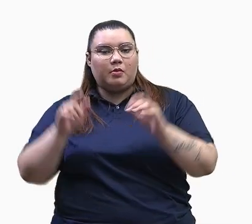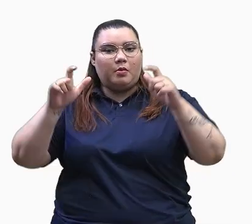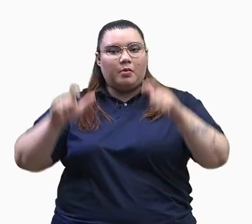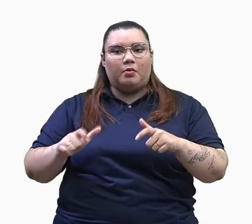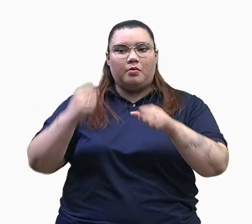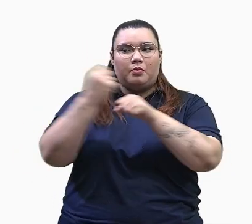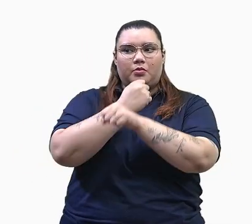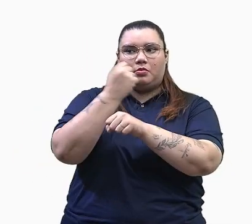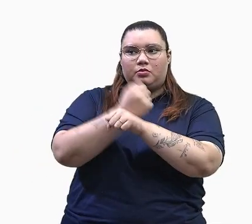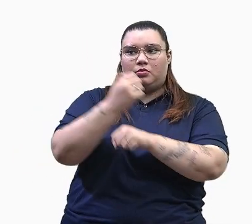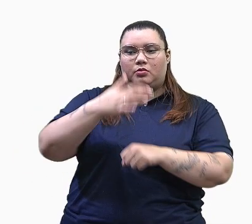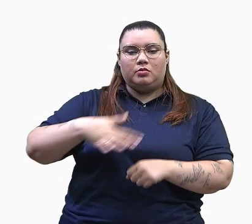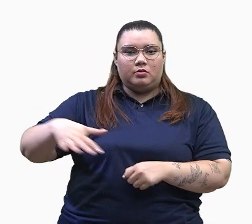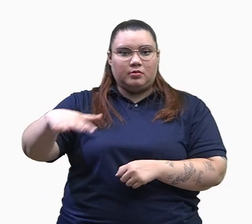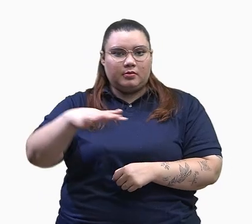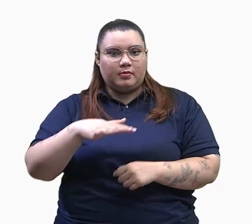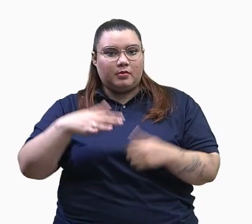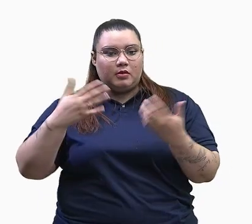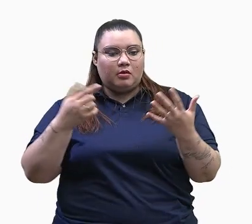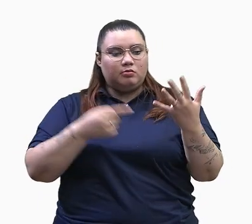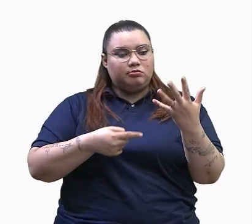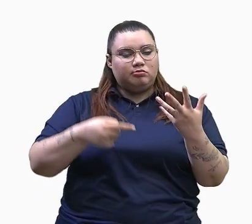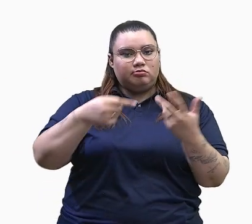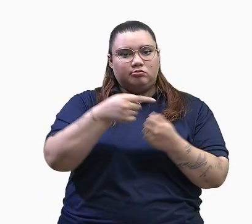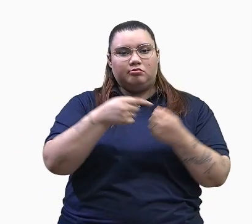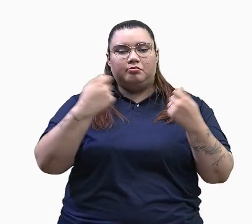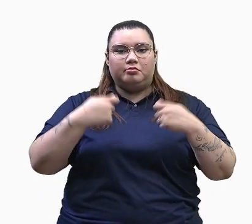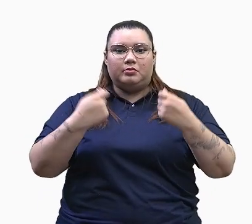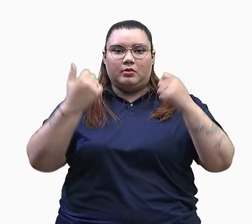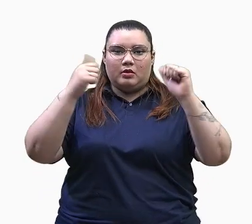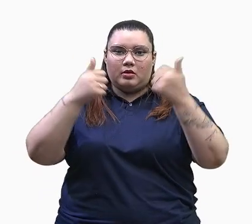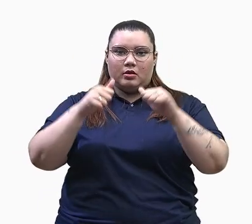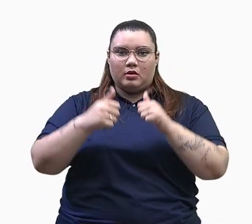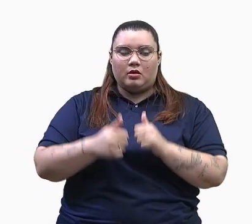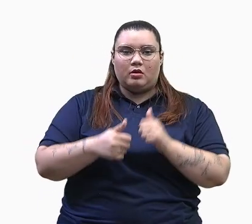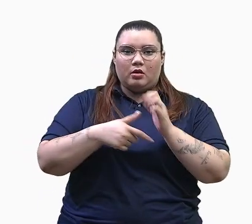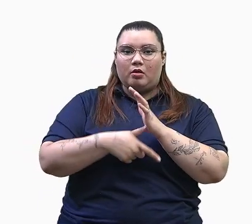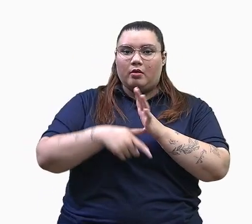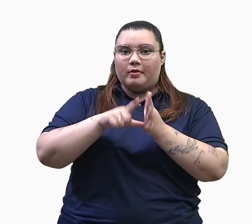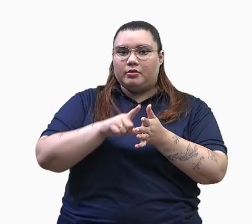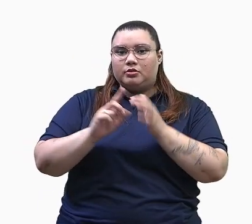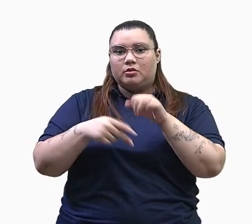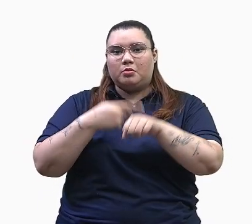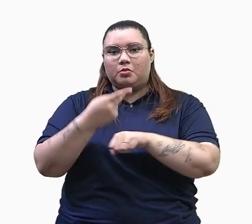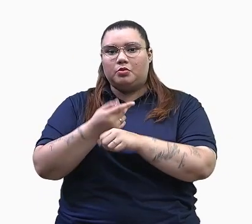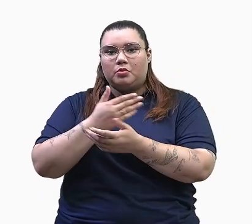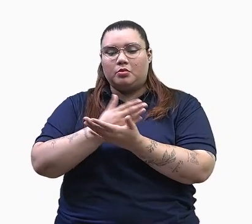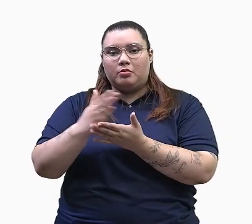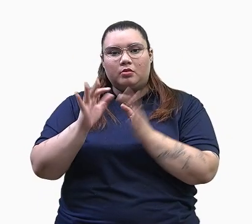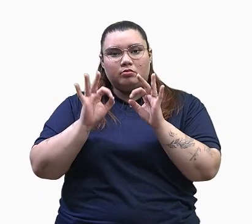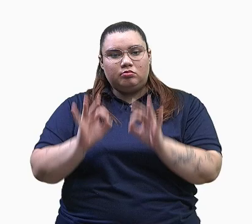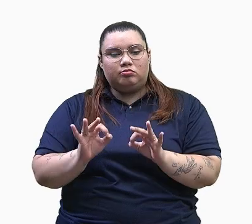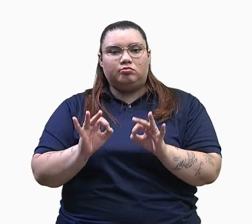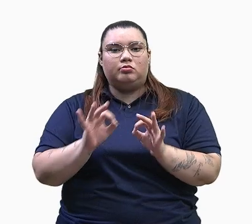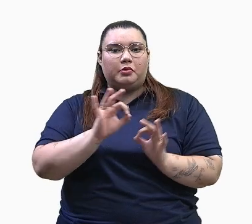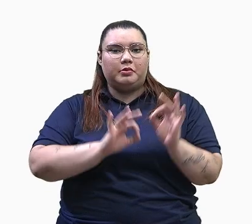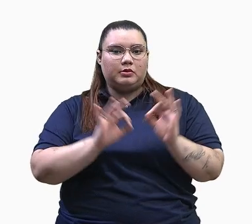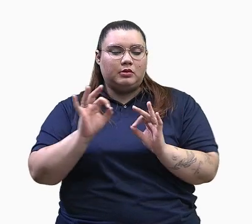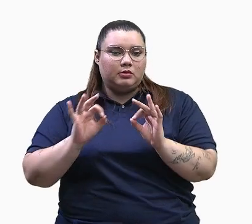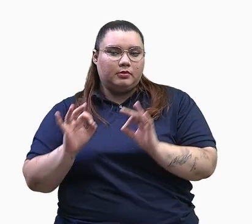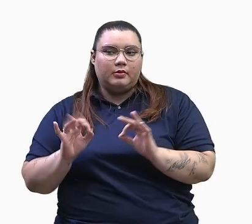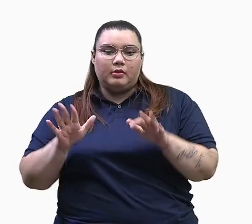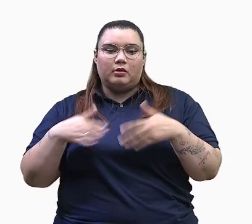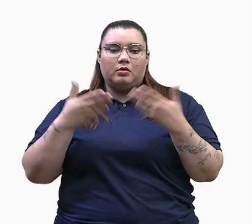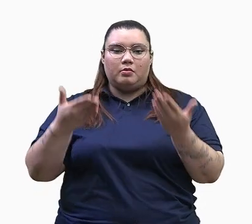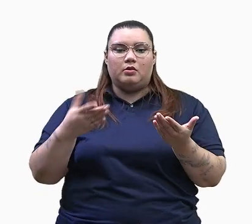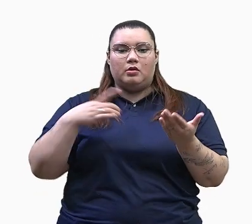ser construída. Então, tudo isso precisa ser analisado e levado em consideração, né? E aí nós temos